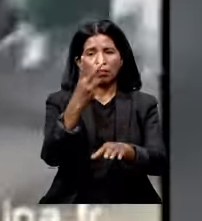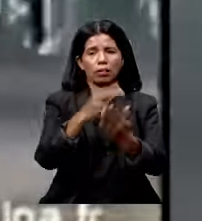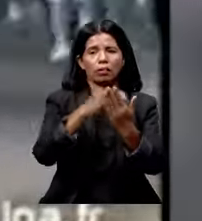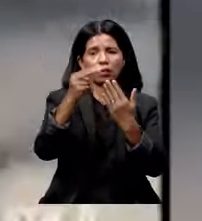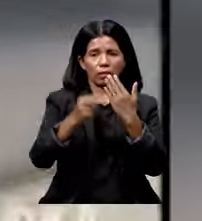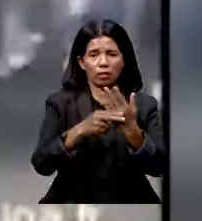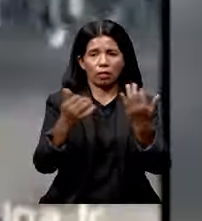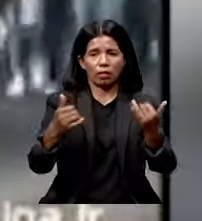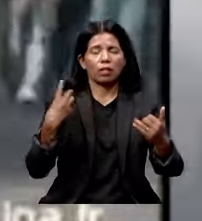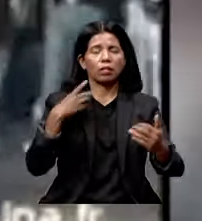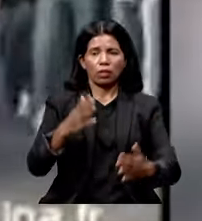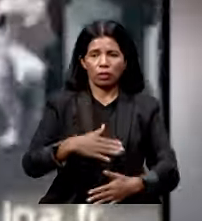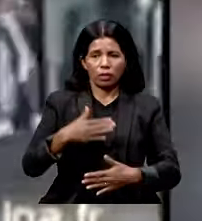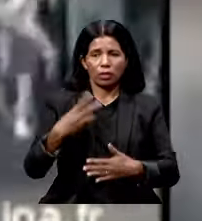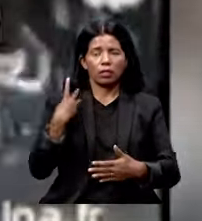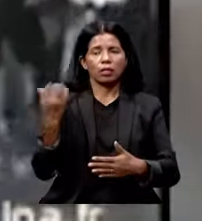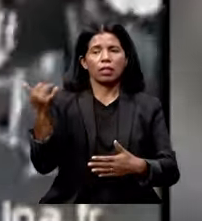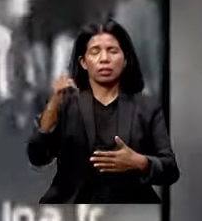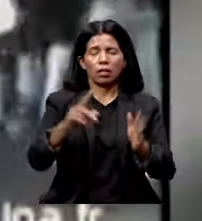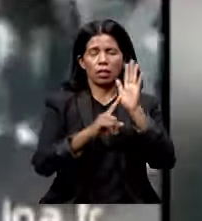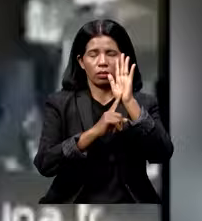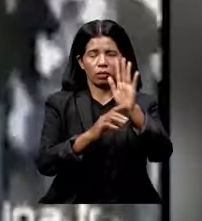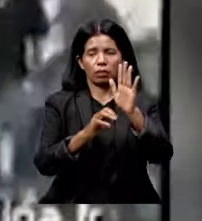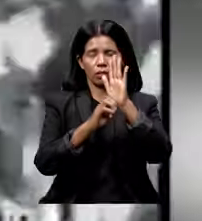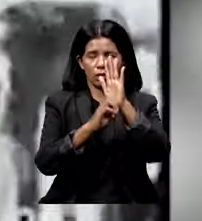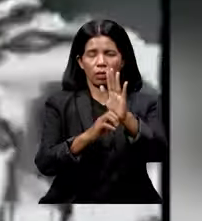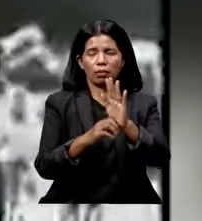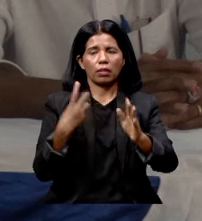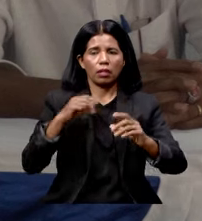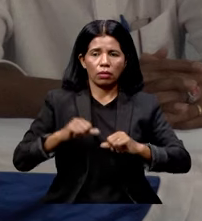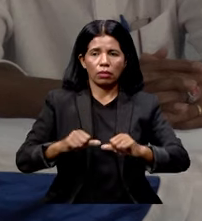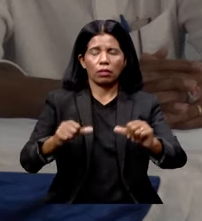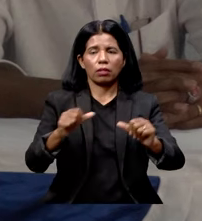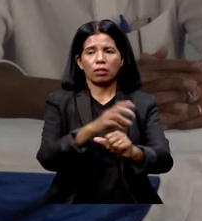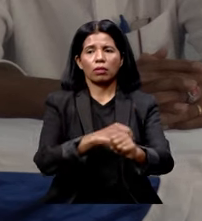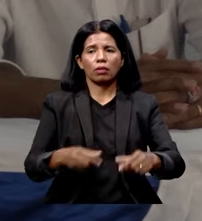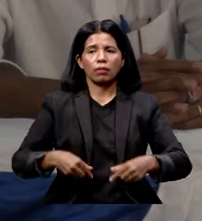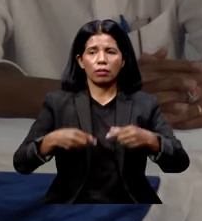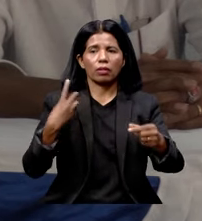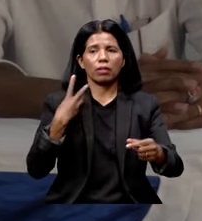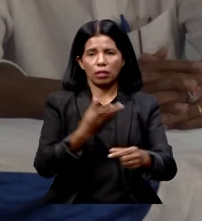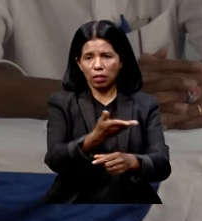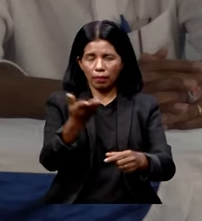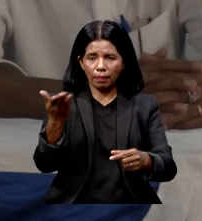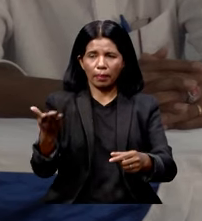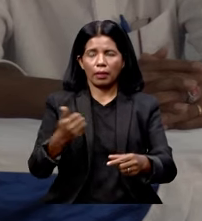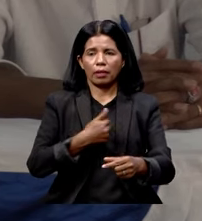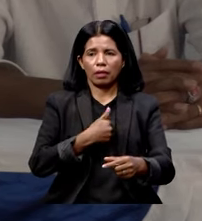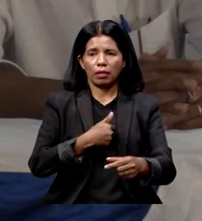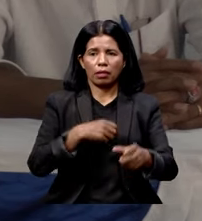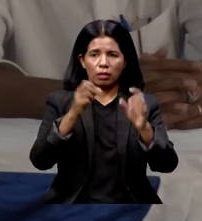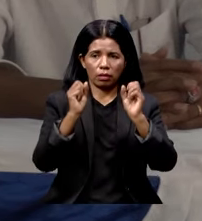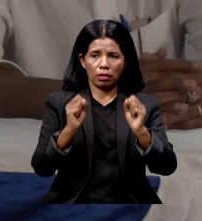mesmo tempo ita contente tamba sira inspira para imi atu luta continua sacrifica imnia an para atu